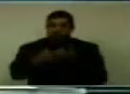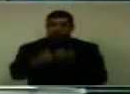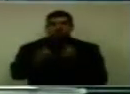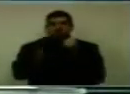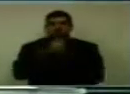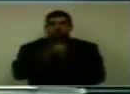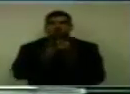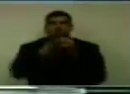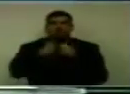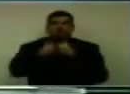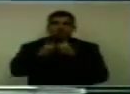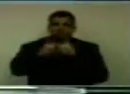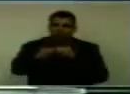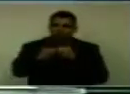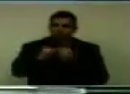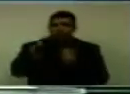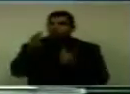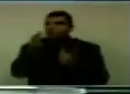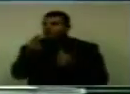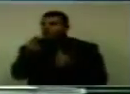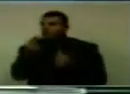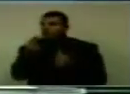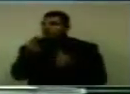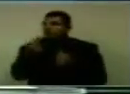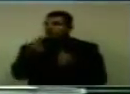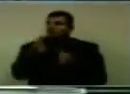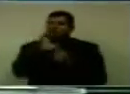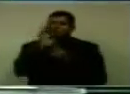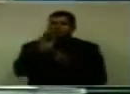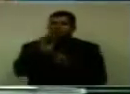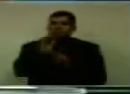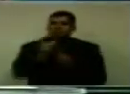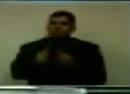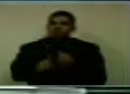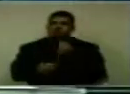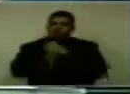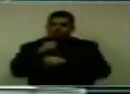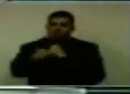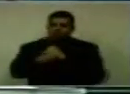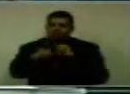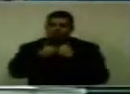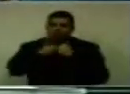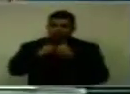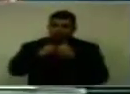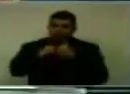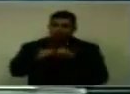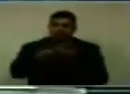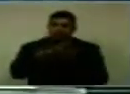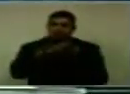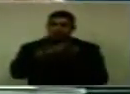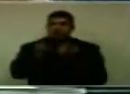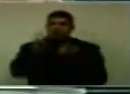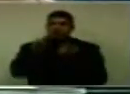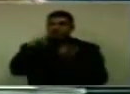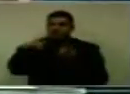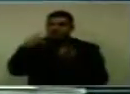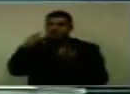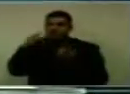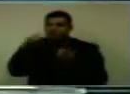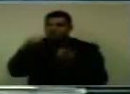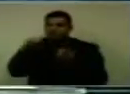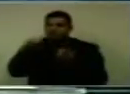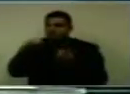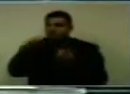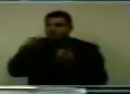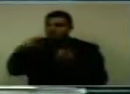de tarifa de ônibus, a previsão da reajuste anual da tarifa de ônibus é do INPC.